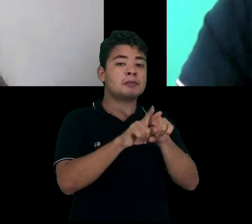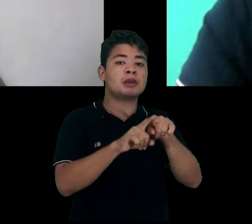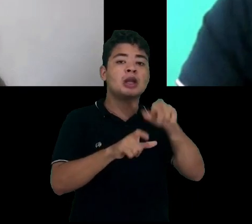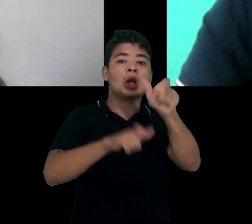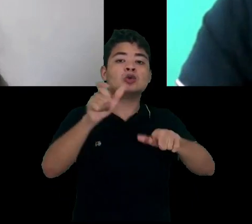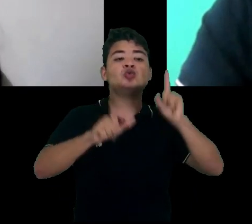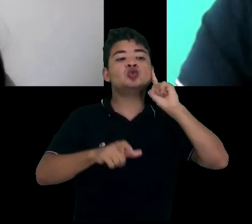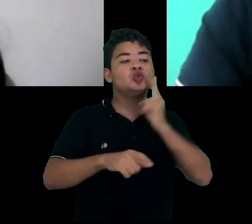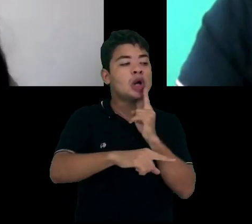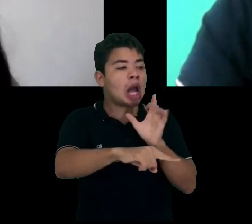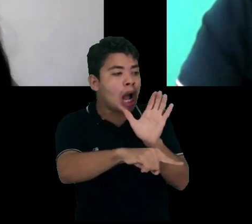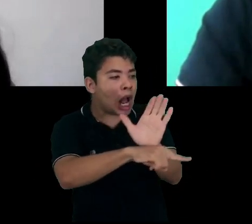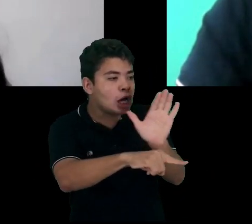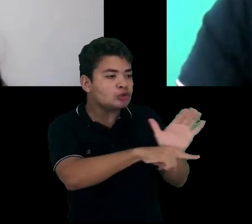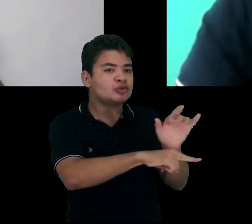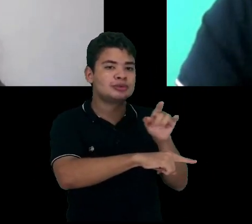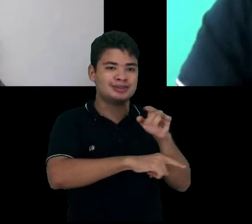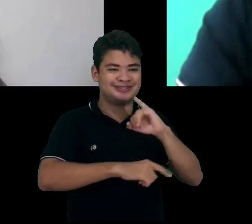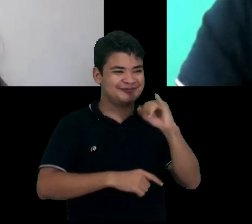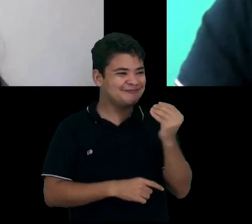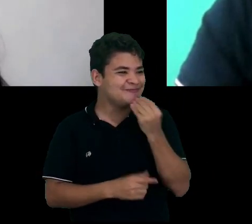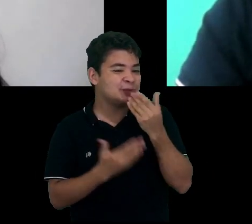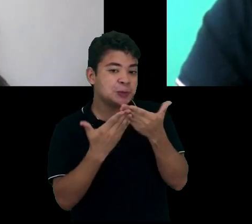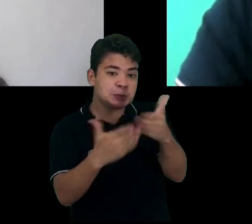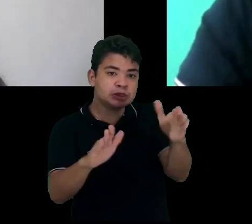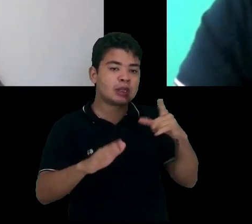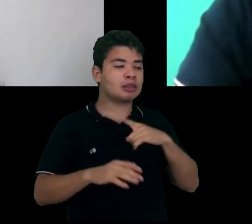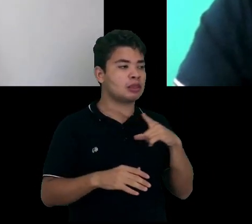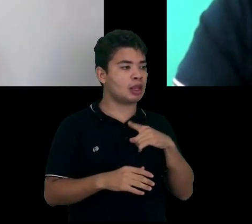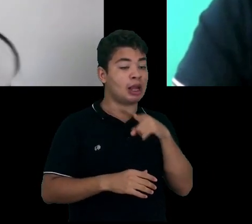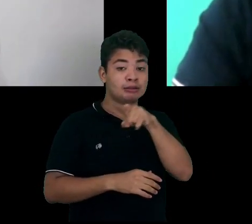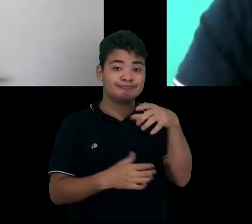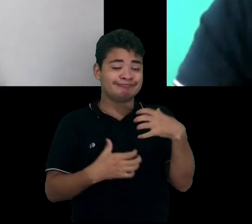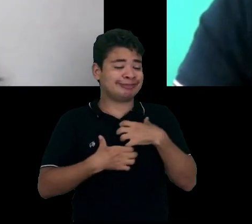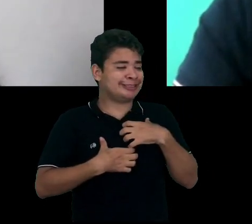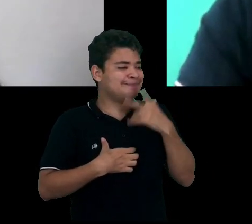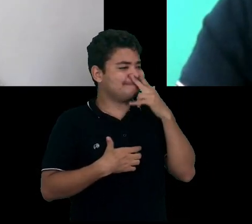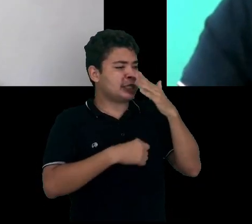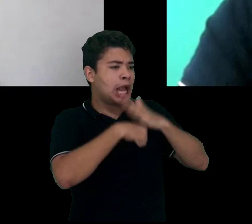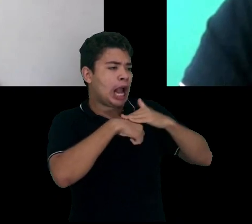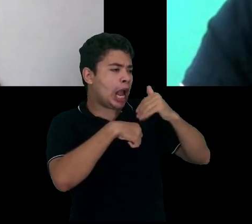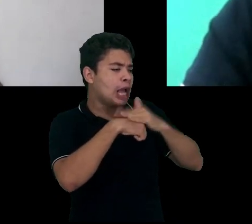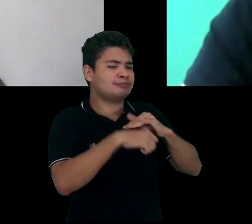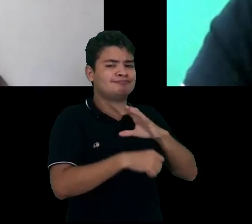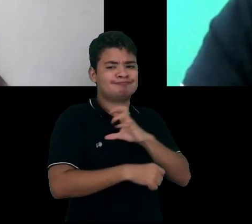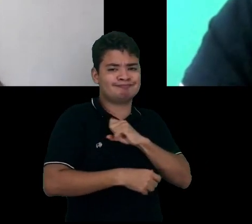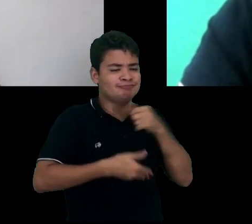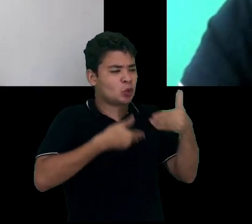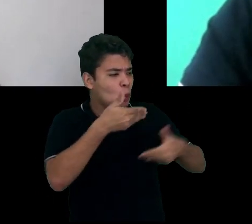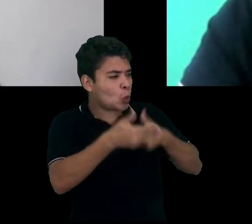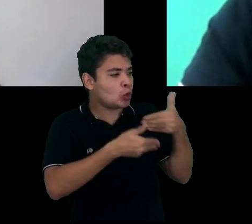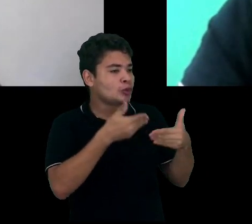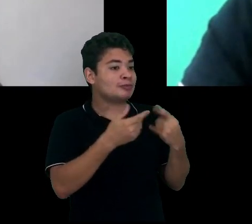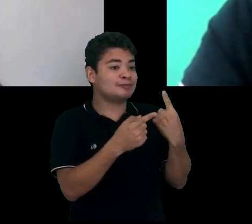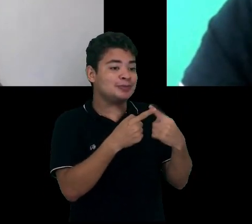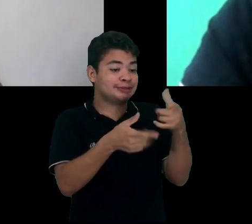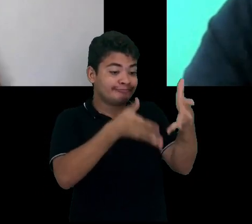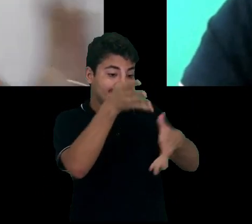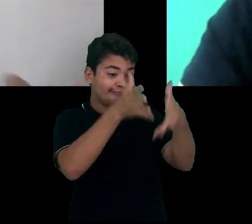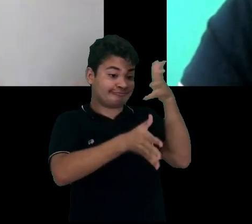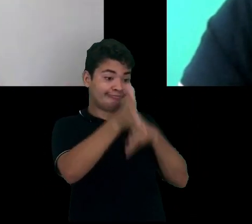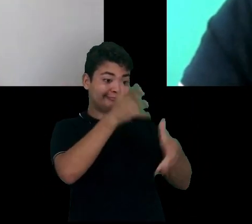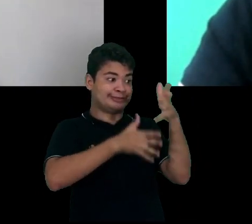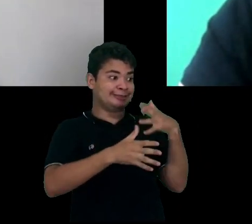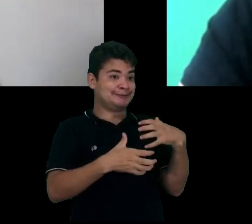né? Abre essa oportunidade, né? Eles se Realmente. sentem muito queridos, muito amados quando eles veem, né, alguém falando na língua que eles, vamos dizer, a